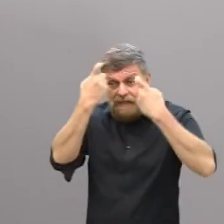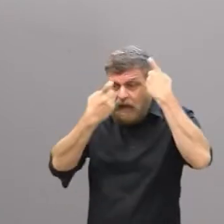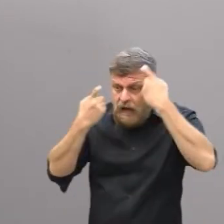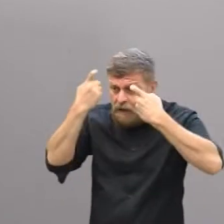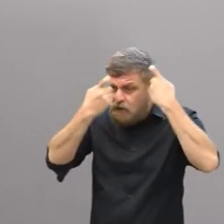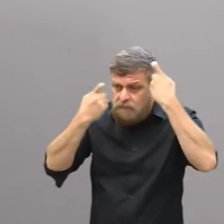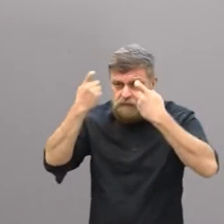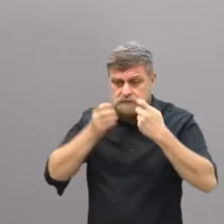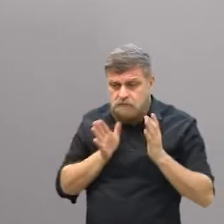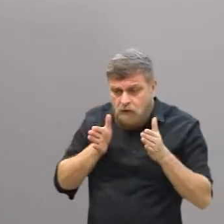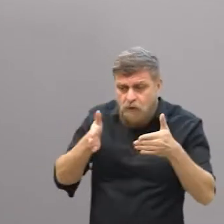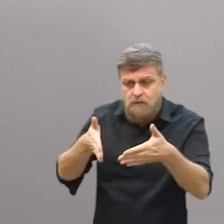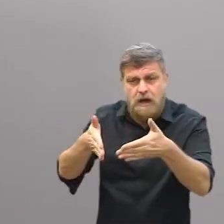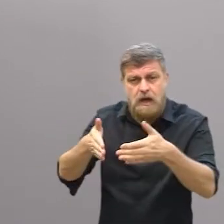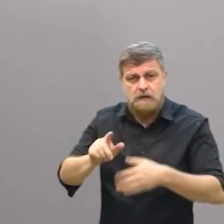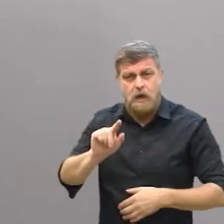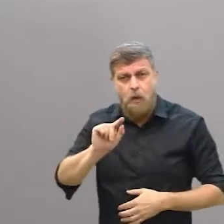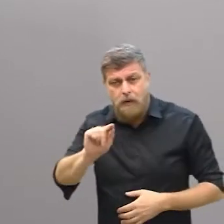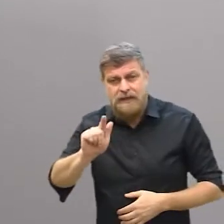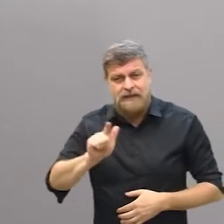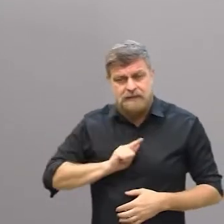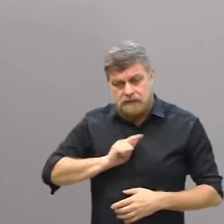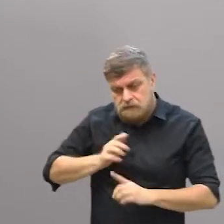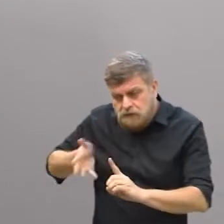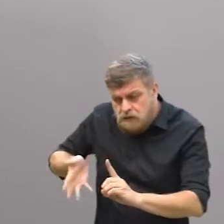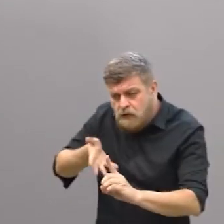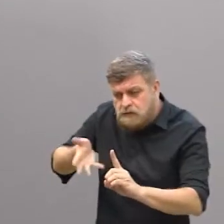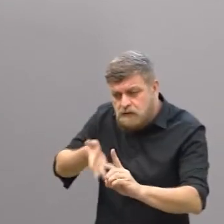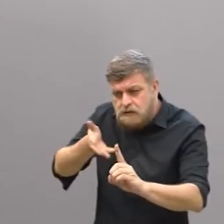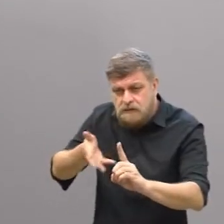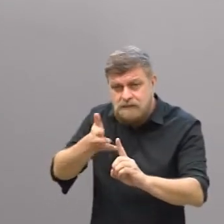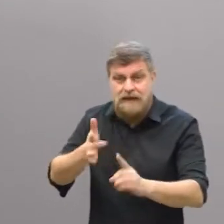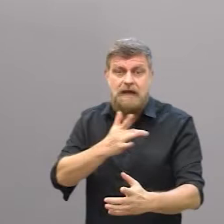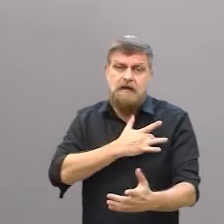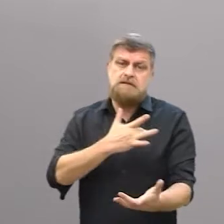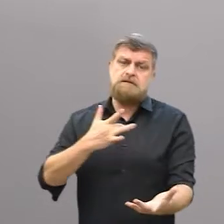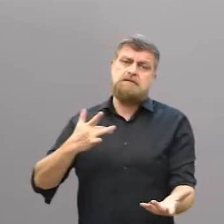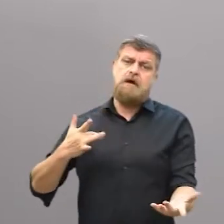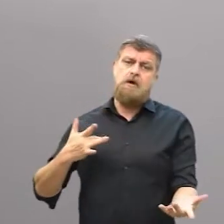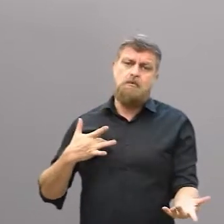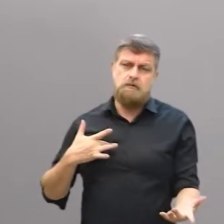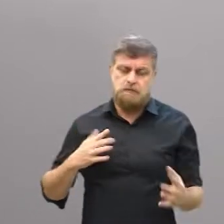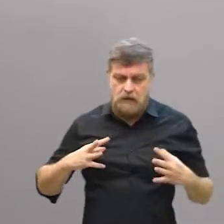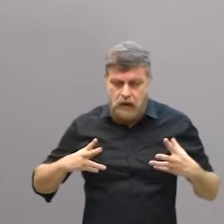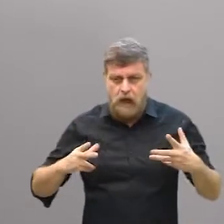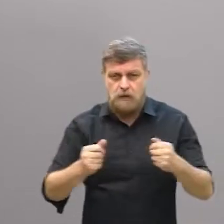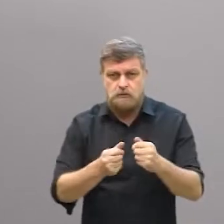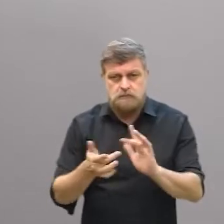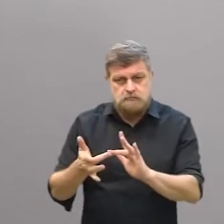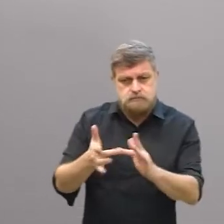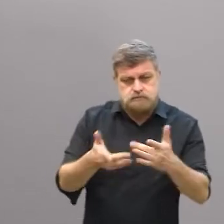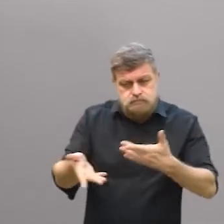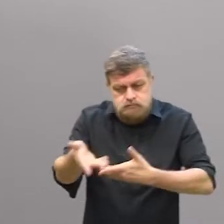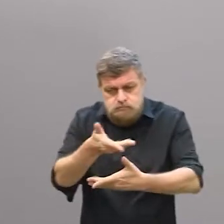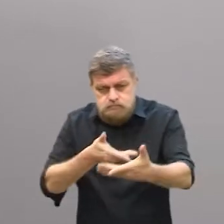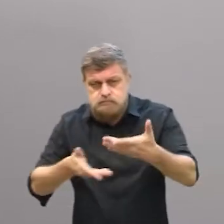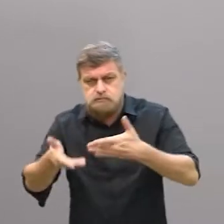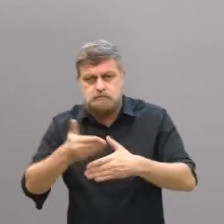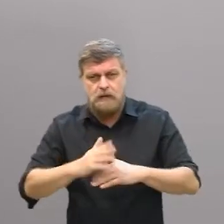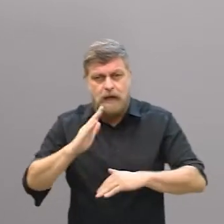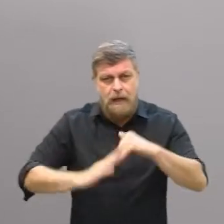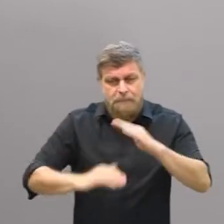essa preocupação do poder público de dar condições de saúde para que todos possam